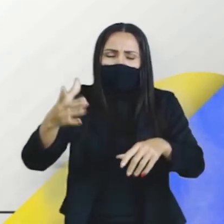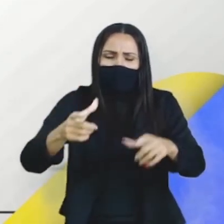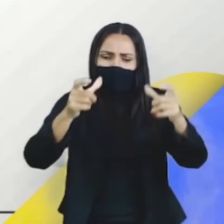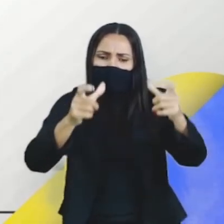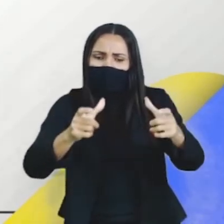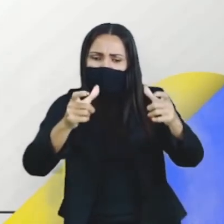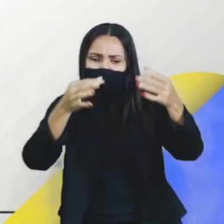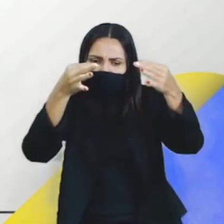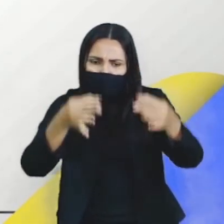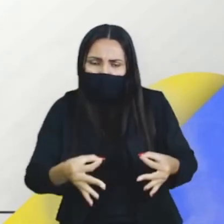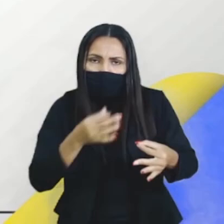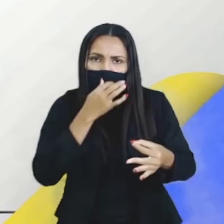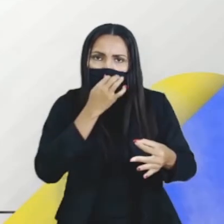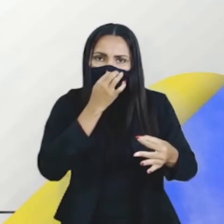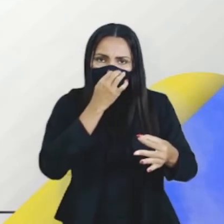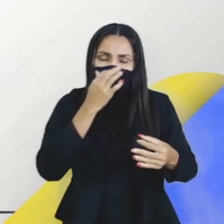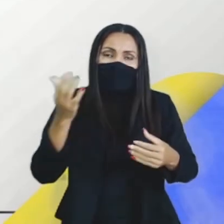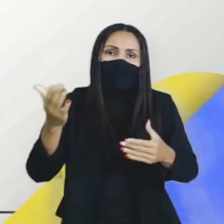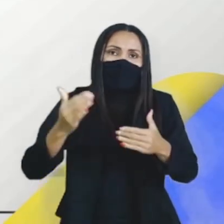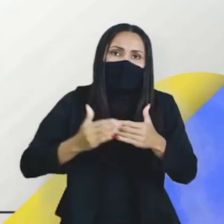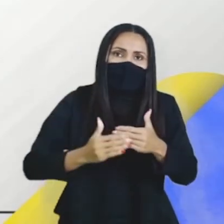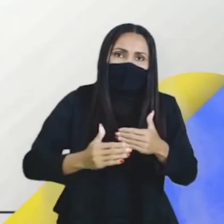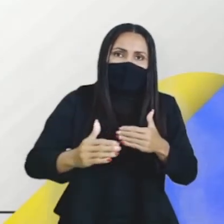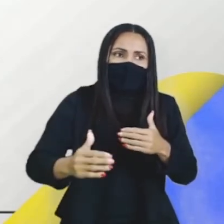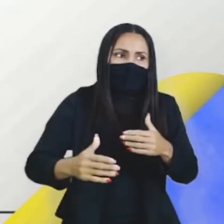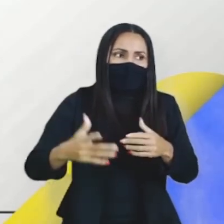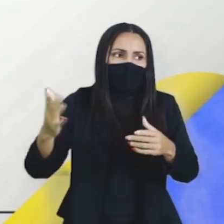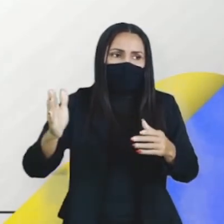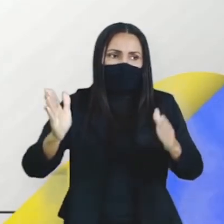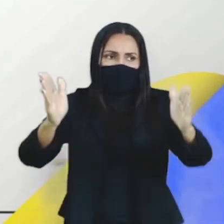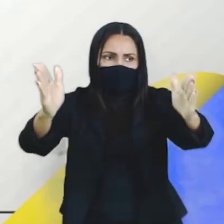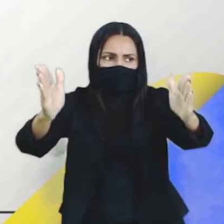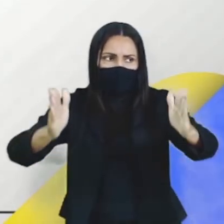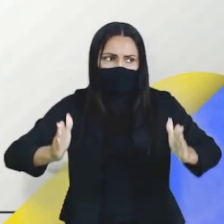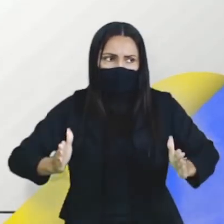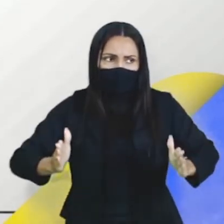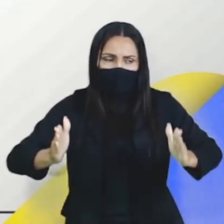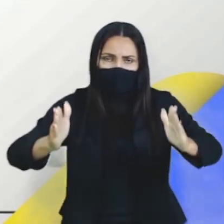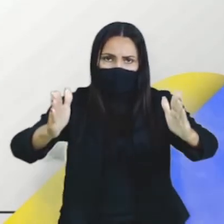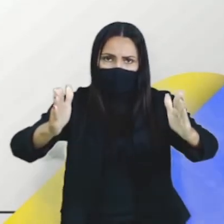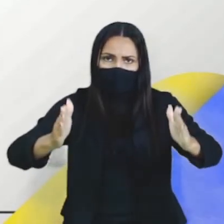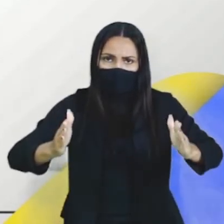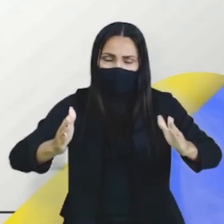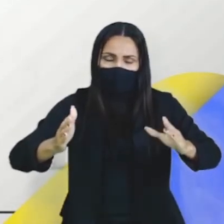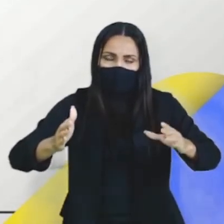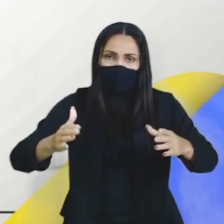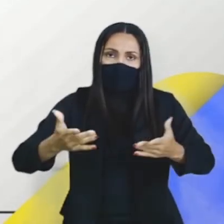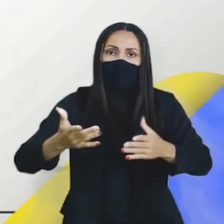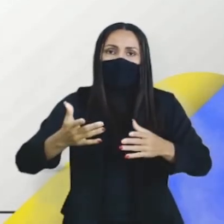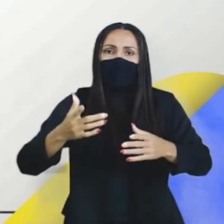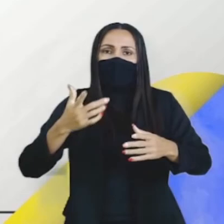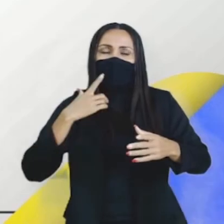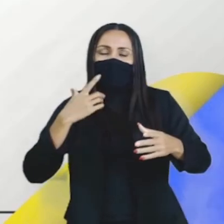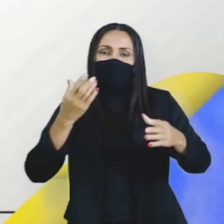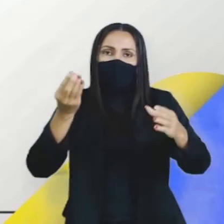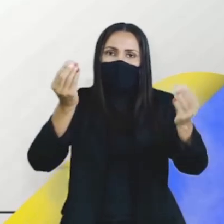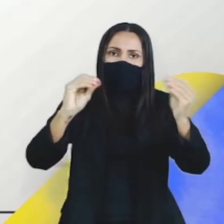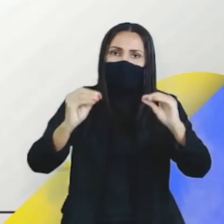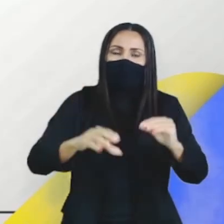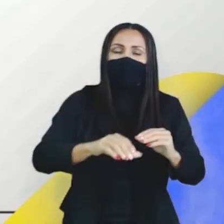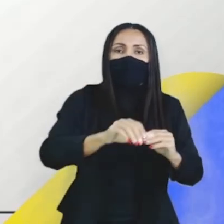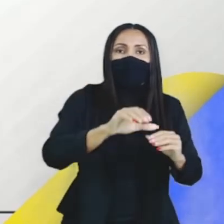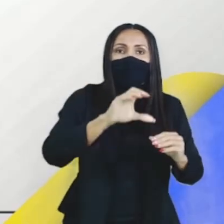exatamente a partir das extremidades desse quadrilátero da superior, você vai colocar uma aresta